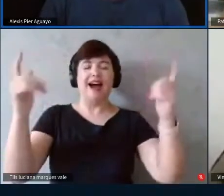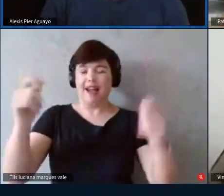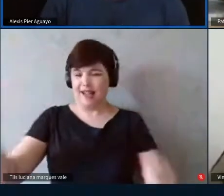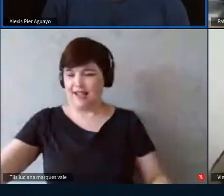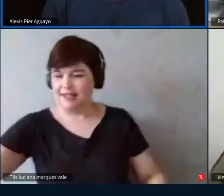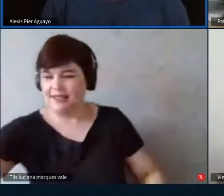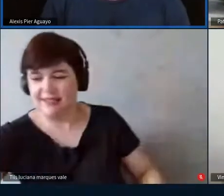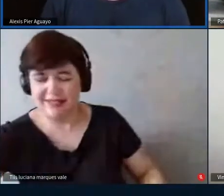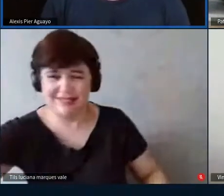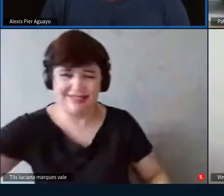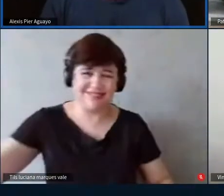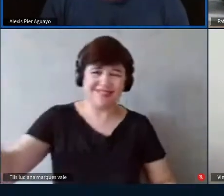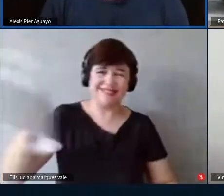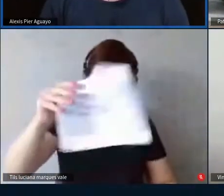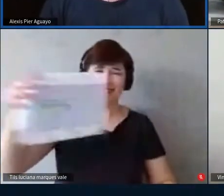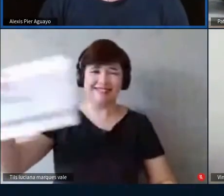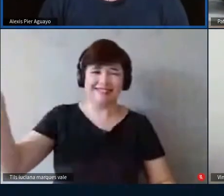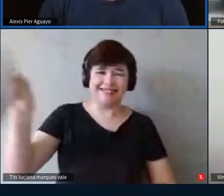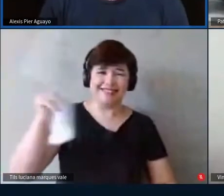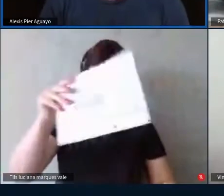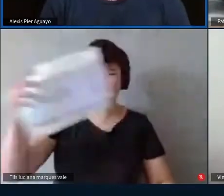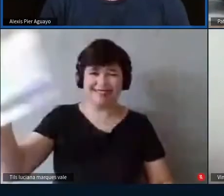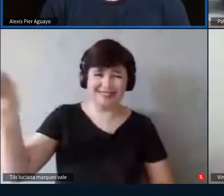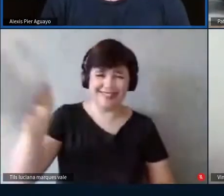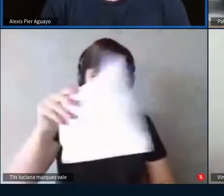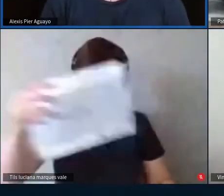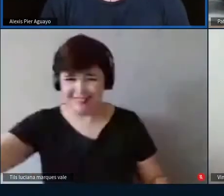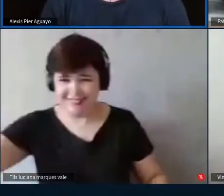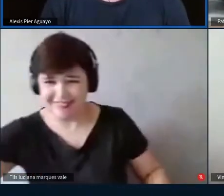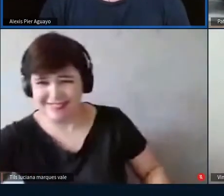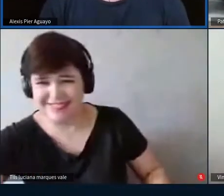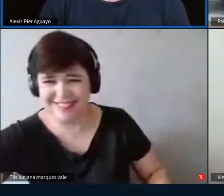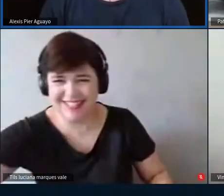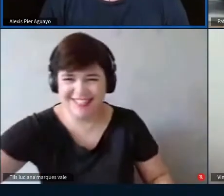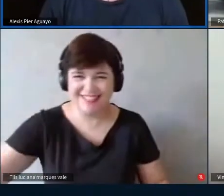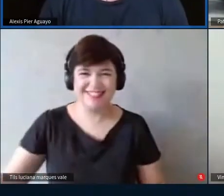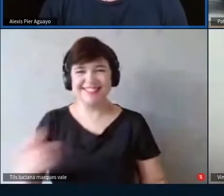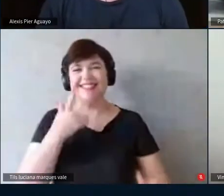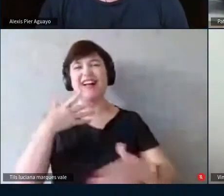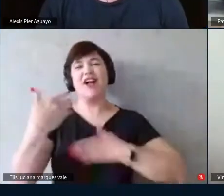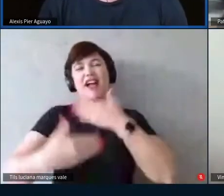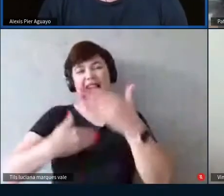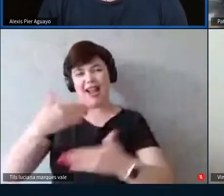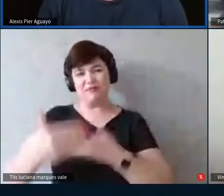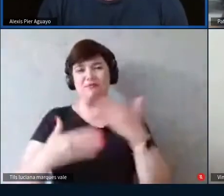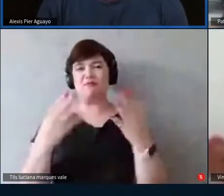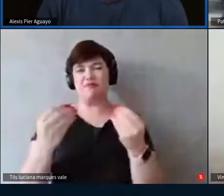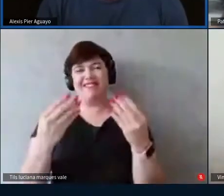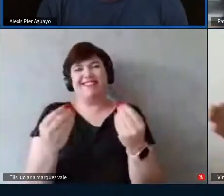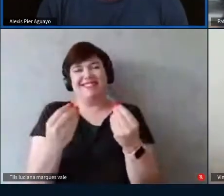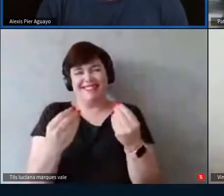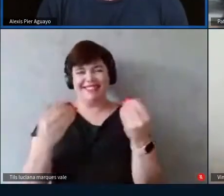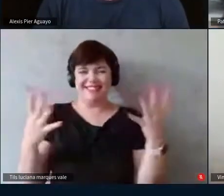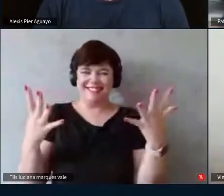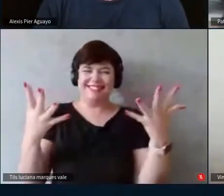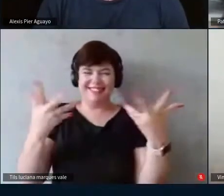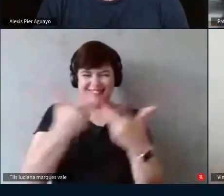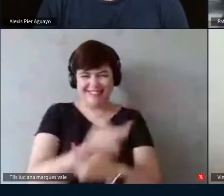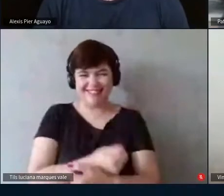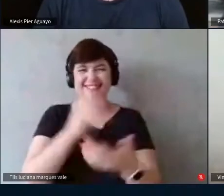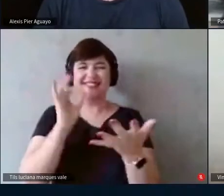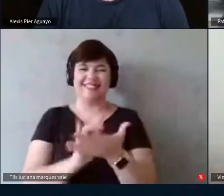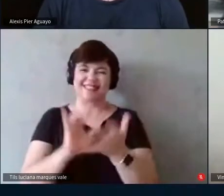Obrigado, gente. Obrigado mesmo. É merecido. Um caminho muito, muito lindo.